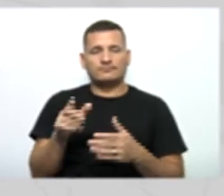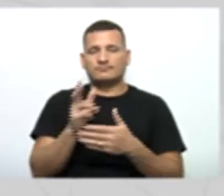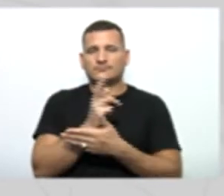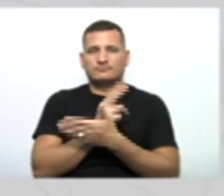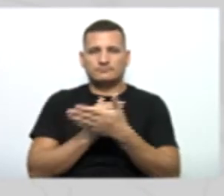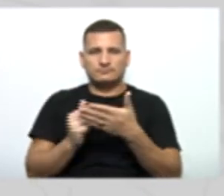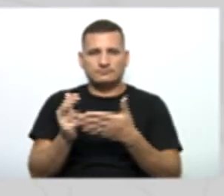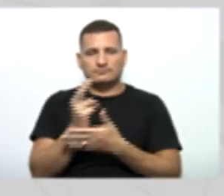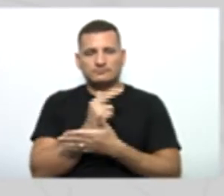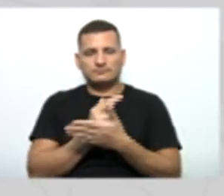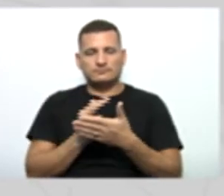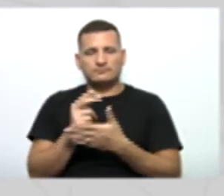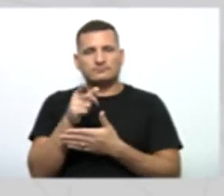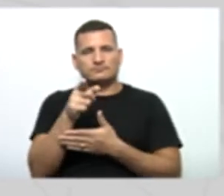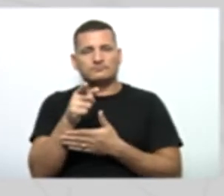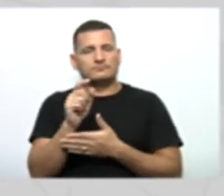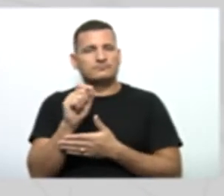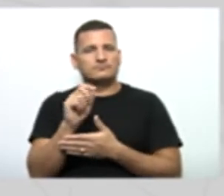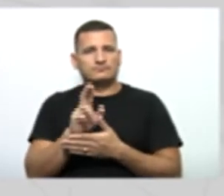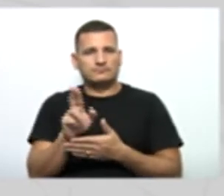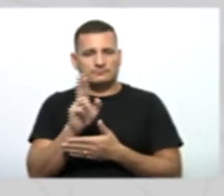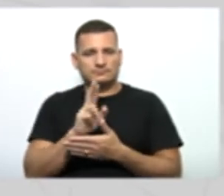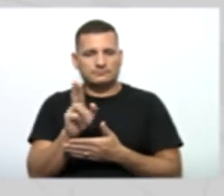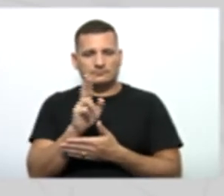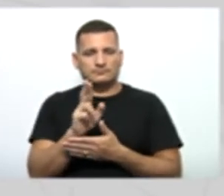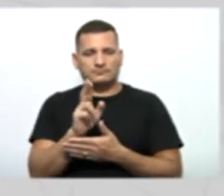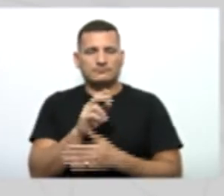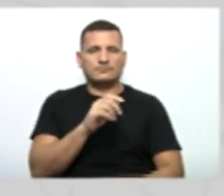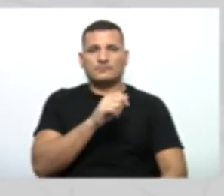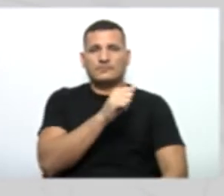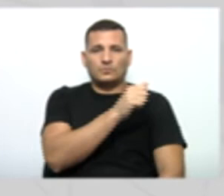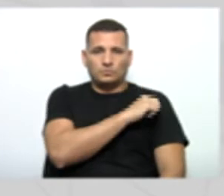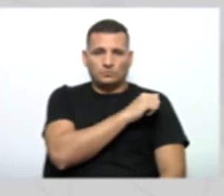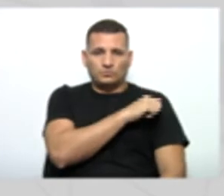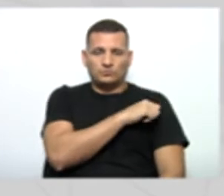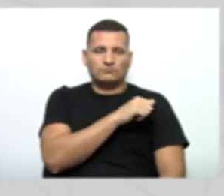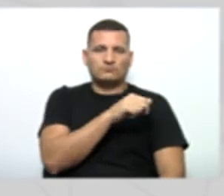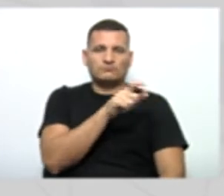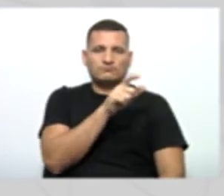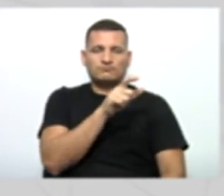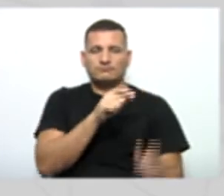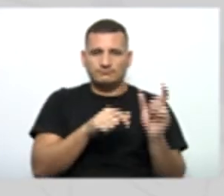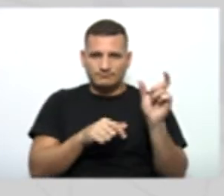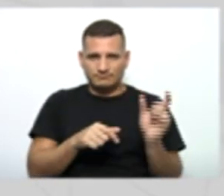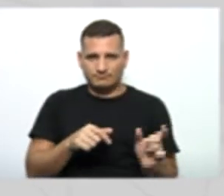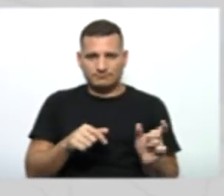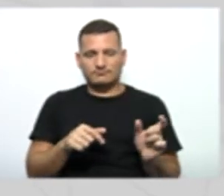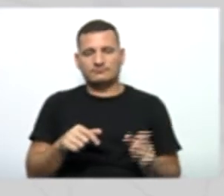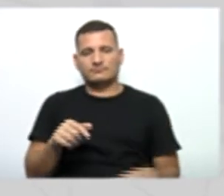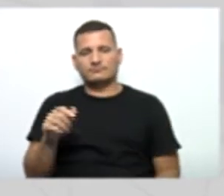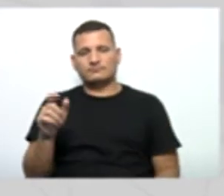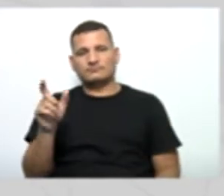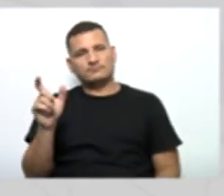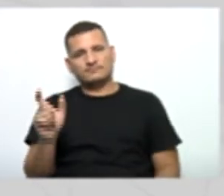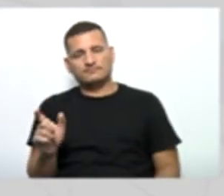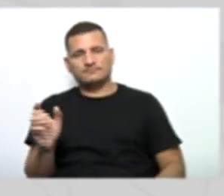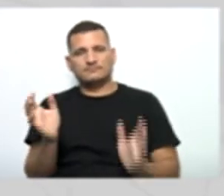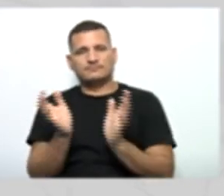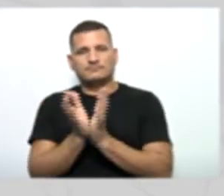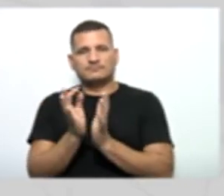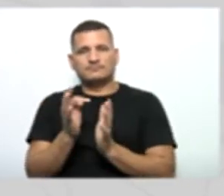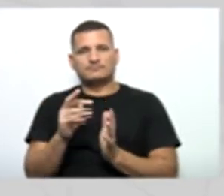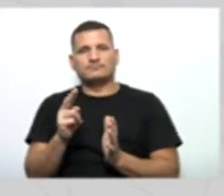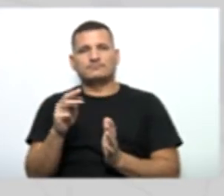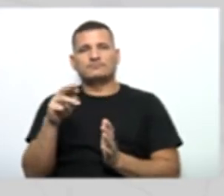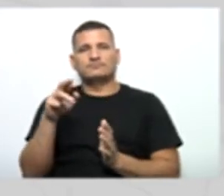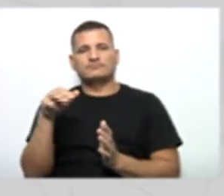precisaria utilizar o aluno e a turma. Aí você vai identificar, ó, poxa, nessa situação aí,